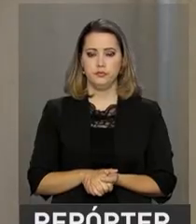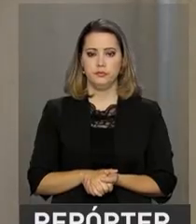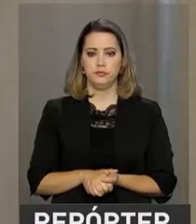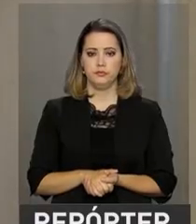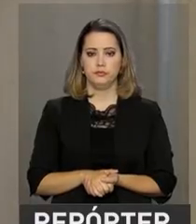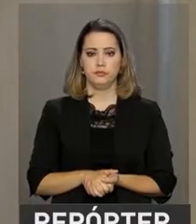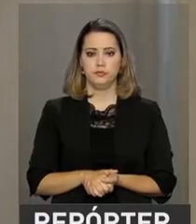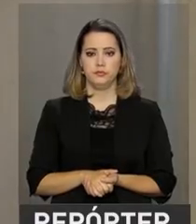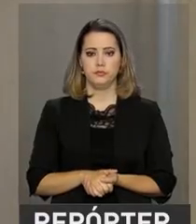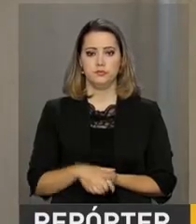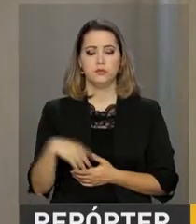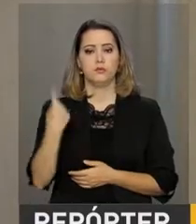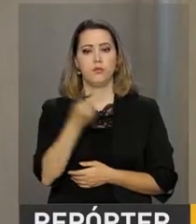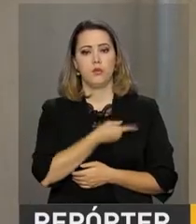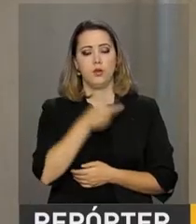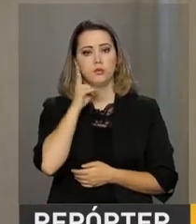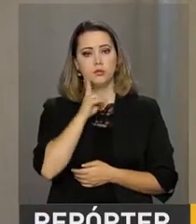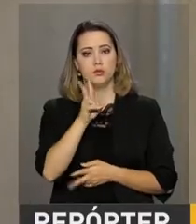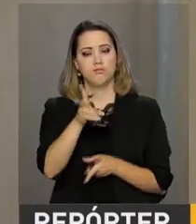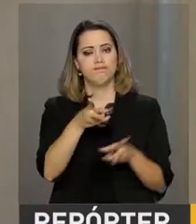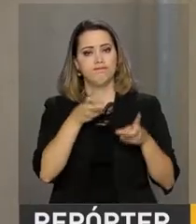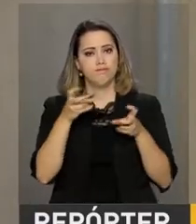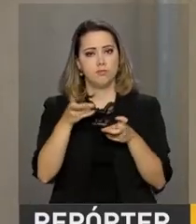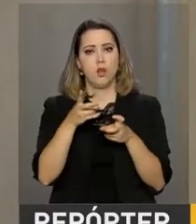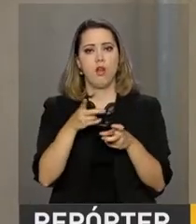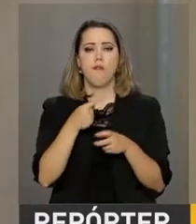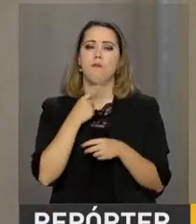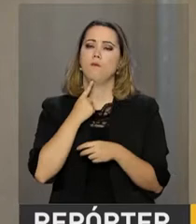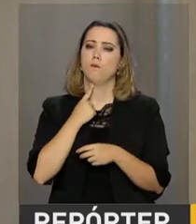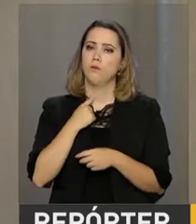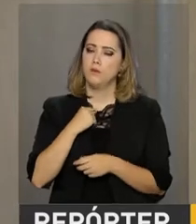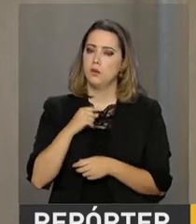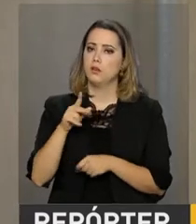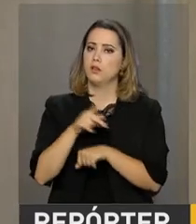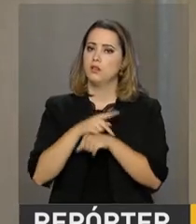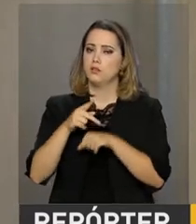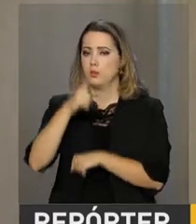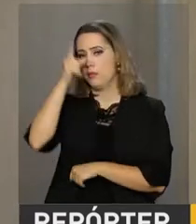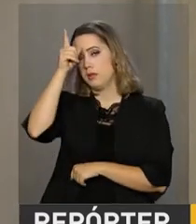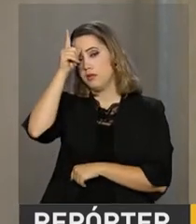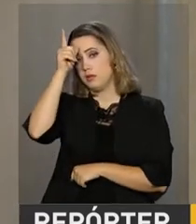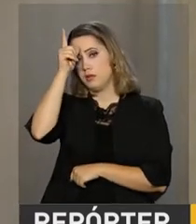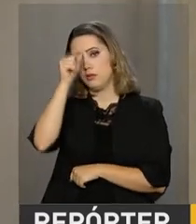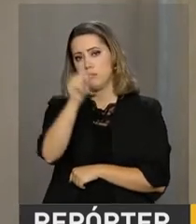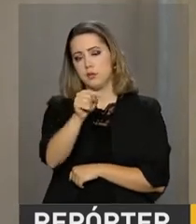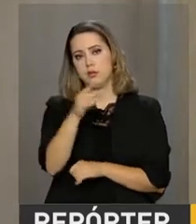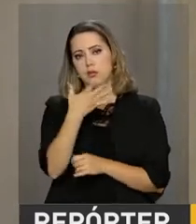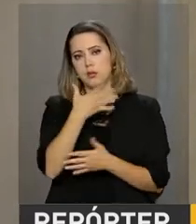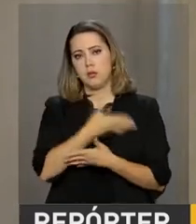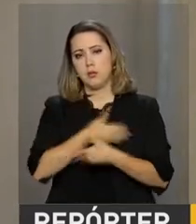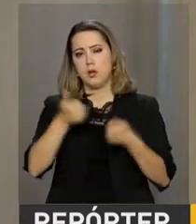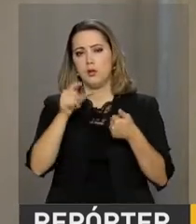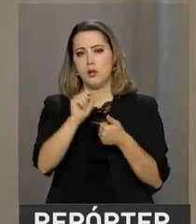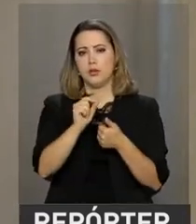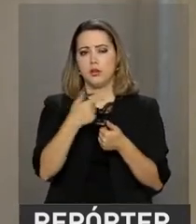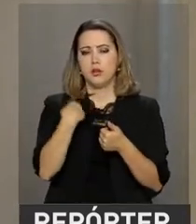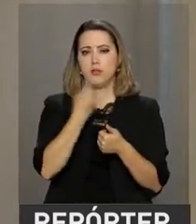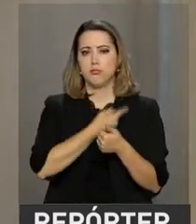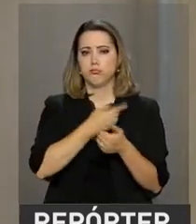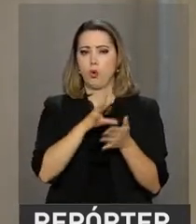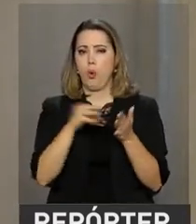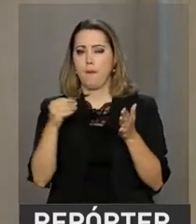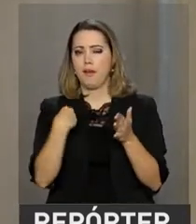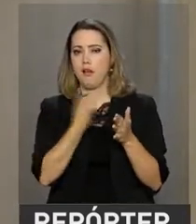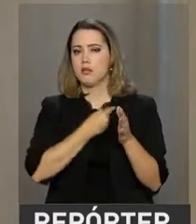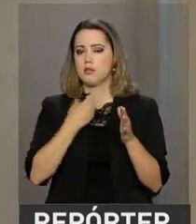Nós notamos e apreciamos o interesse da Alemanha em apoiar a implementação dessas nossas políticas.